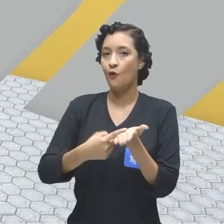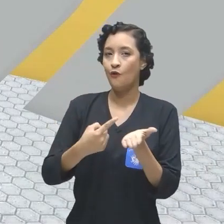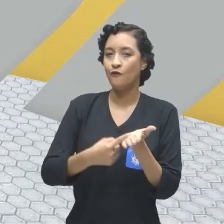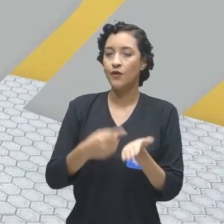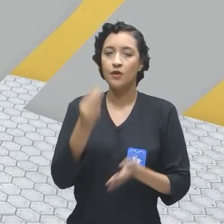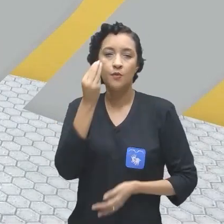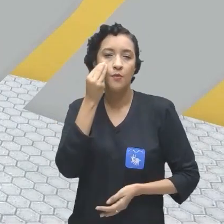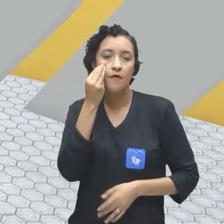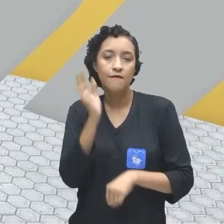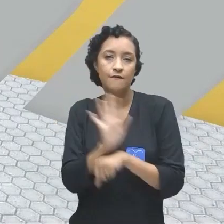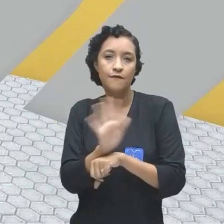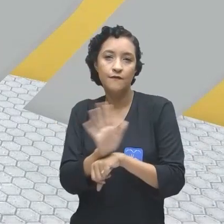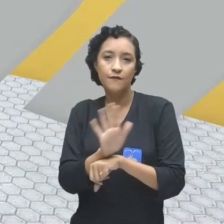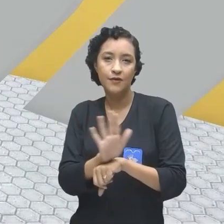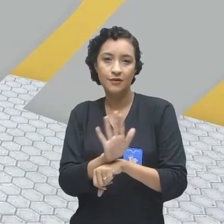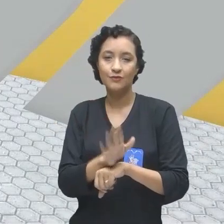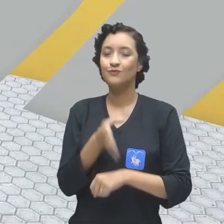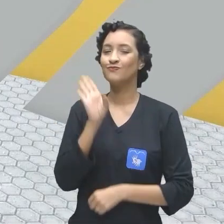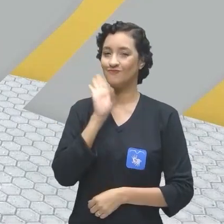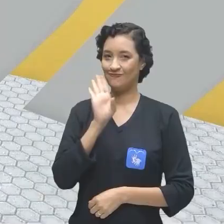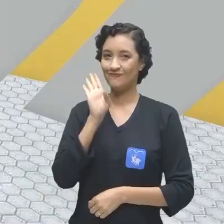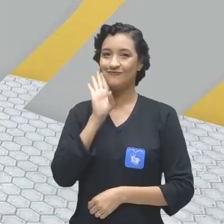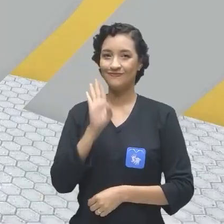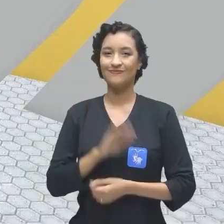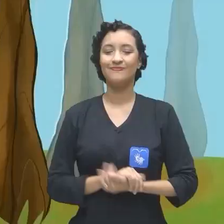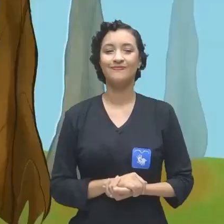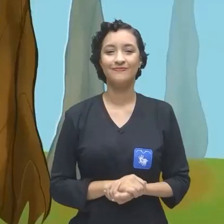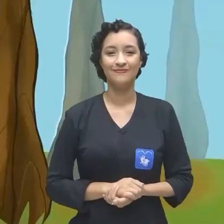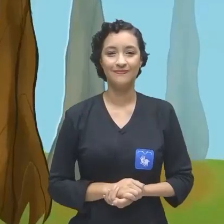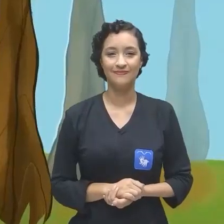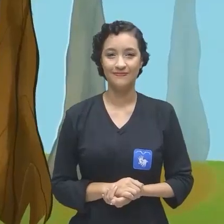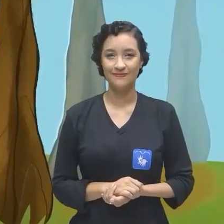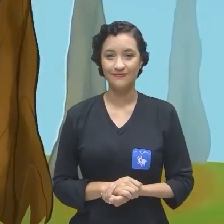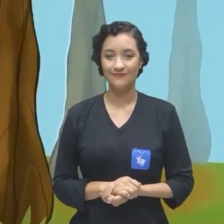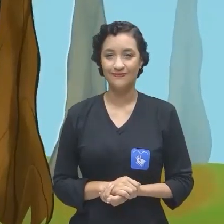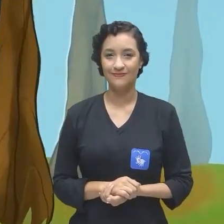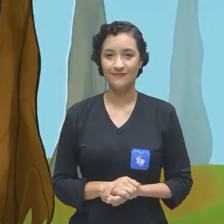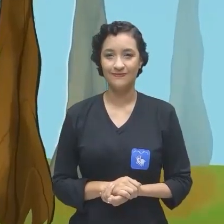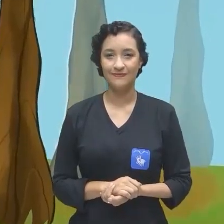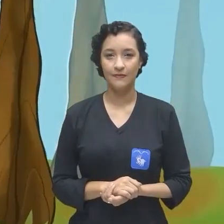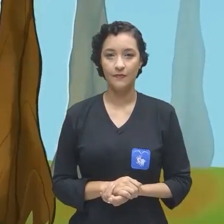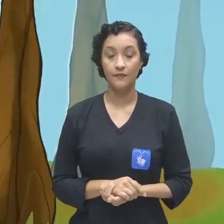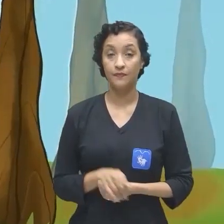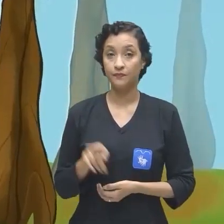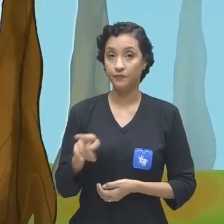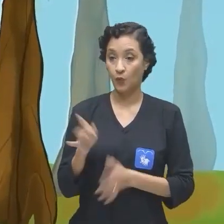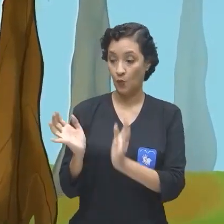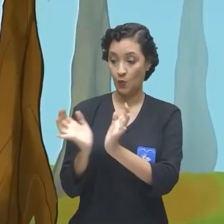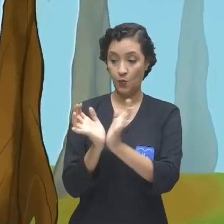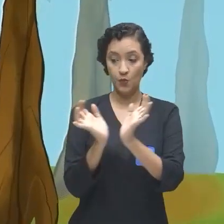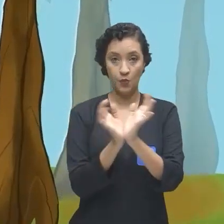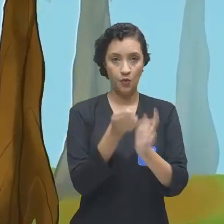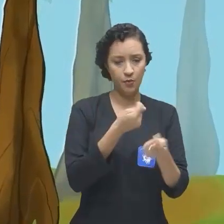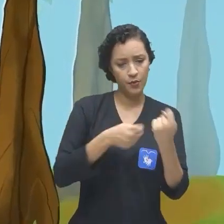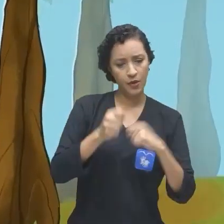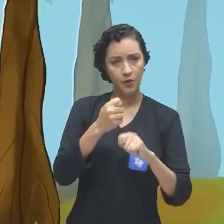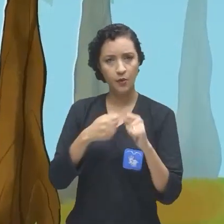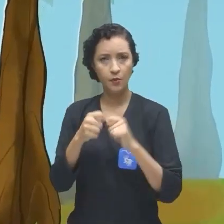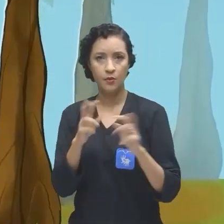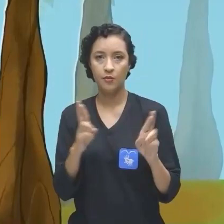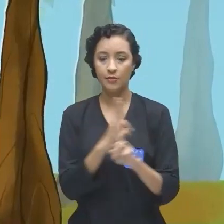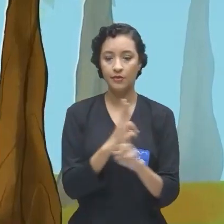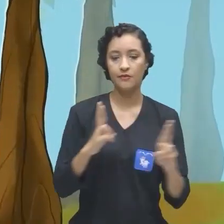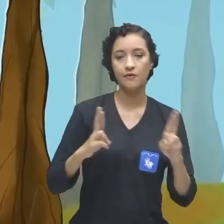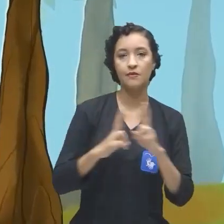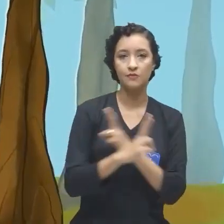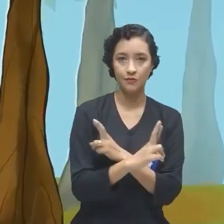vídeo agora. Tá muito legal. Assiste aí. Os setores da economia se relacionam entre si, formando